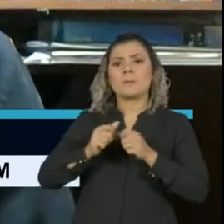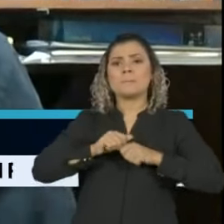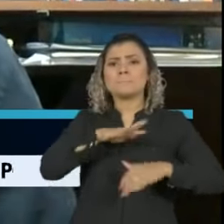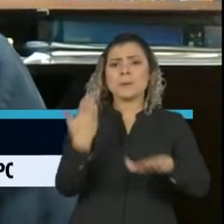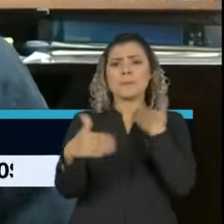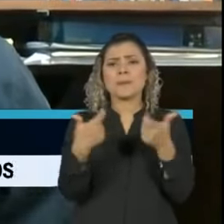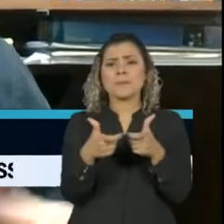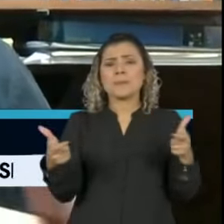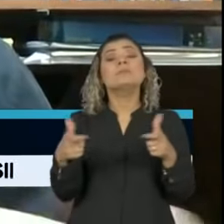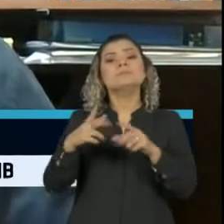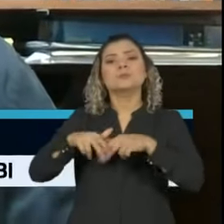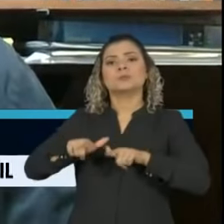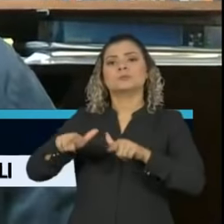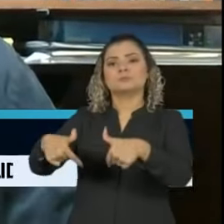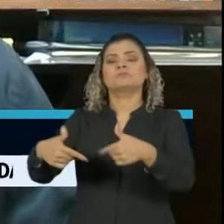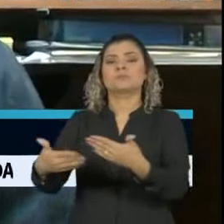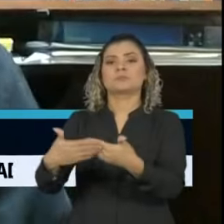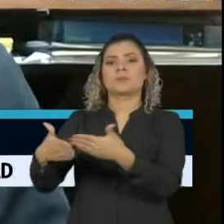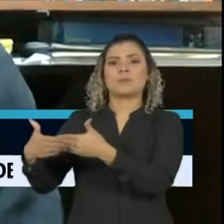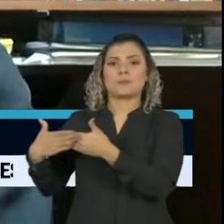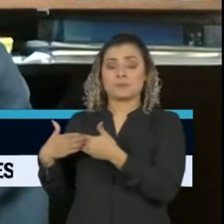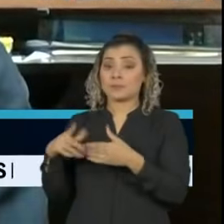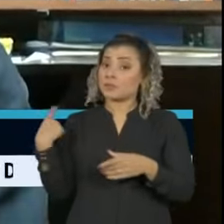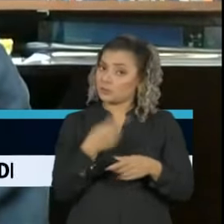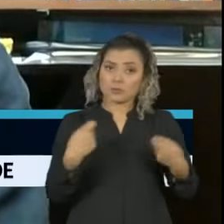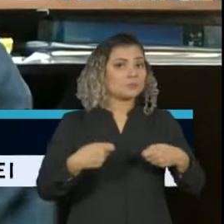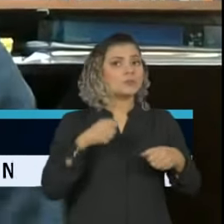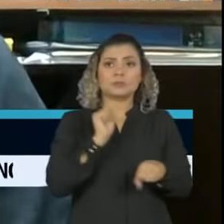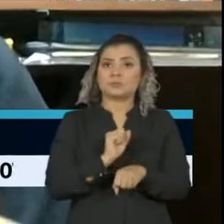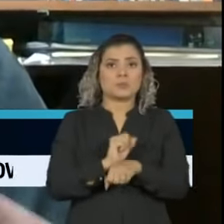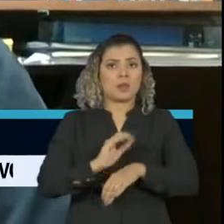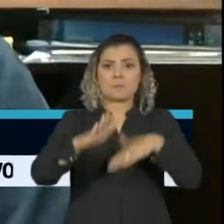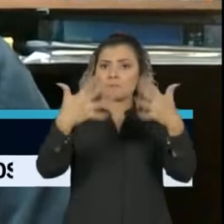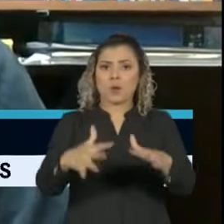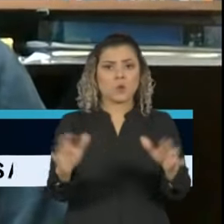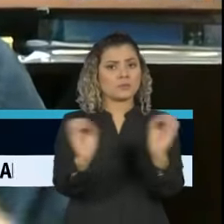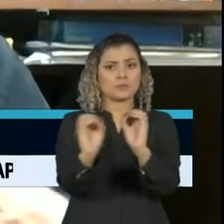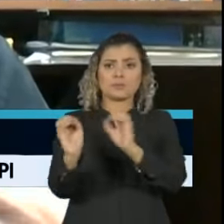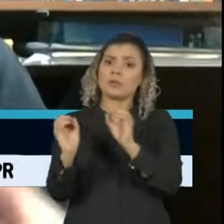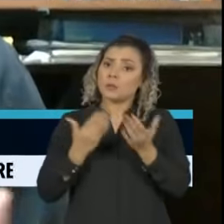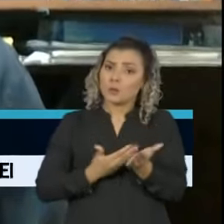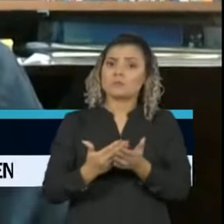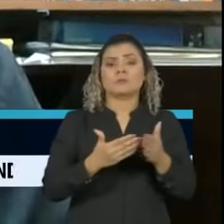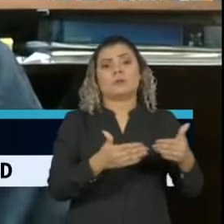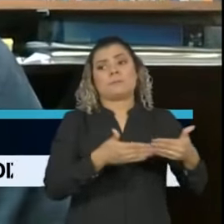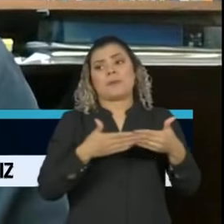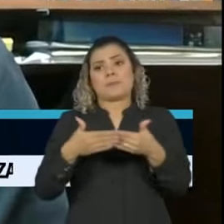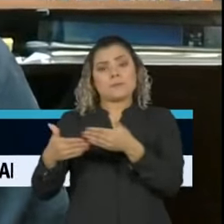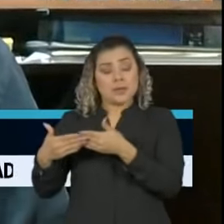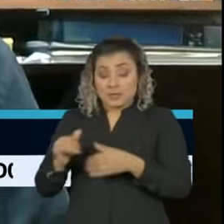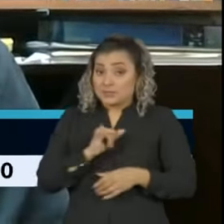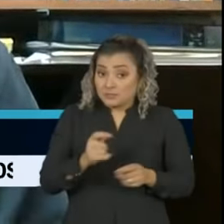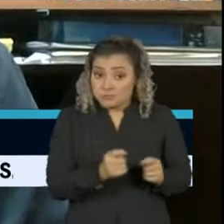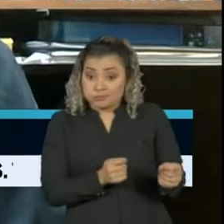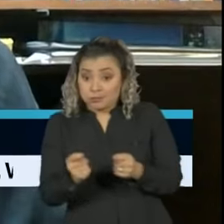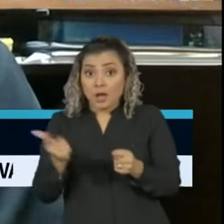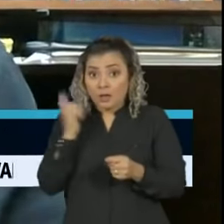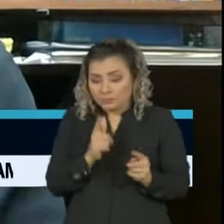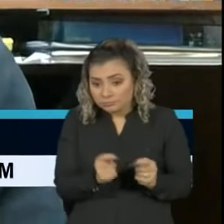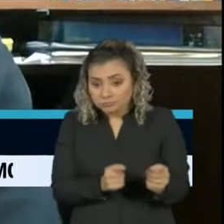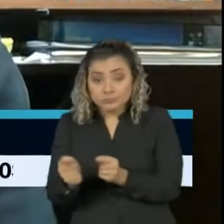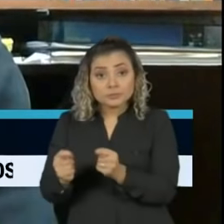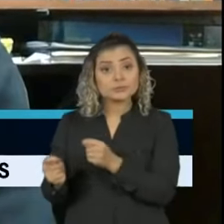precisa começar com um modelo mais drástico, não esperar ver o pior, começa com o mais drástico, e conforme for o controle, a capacidade